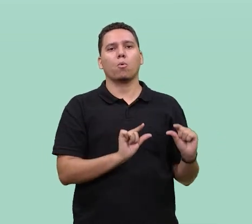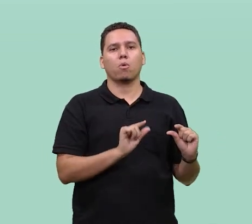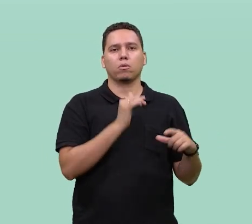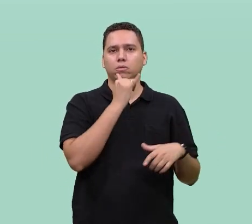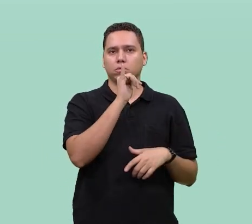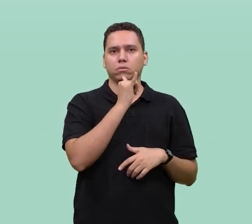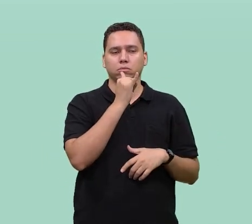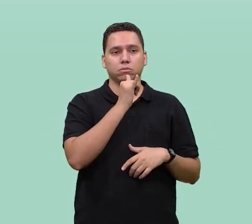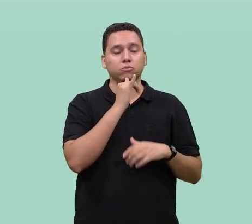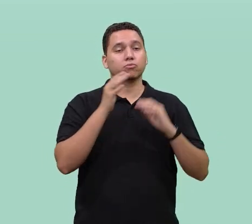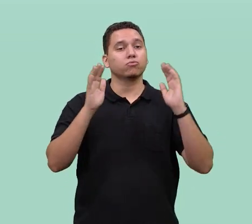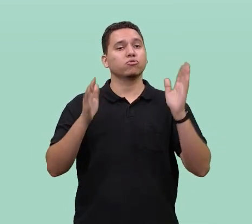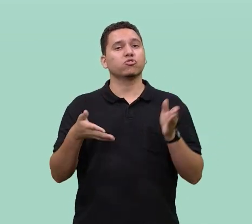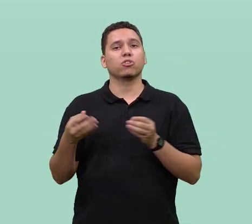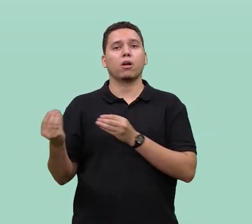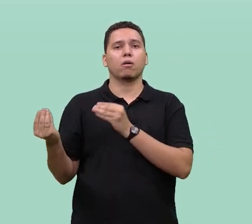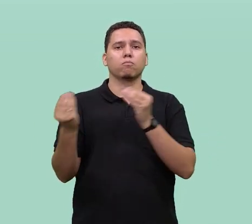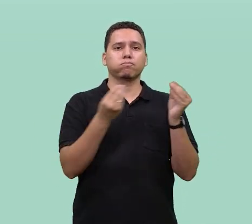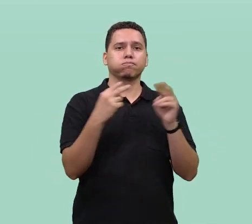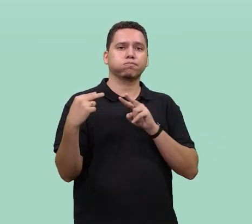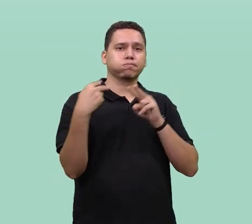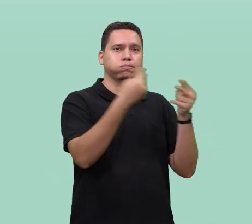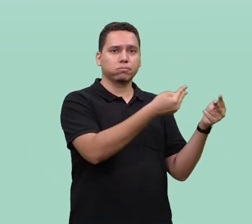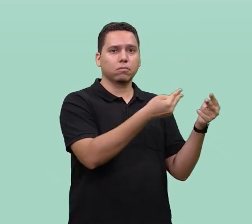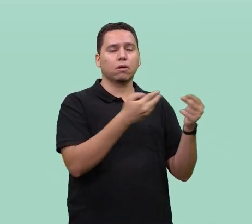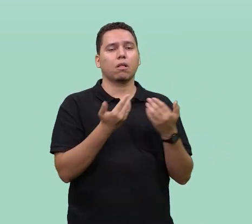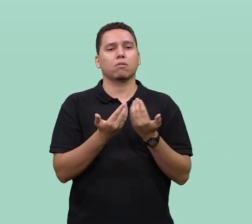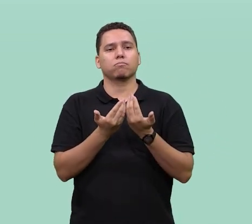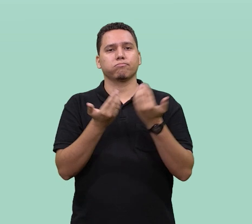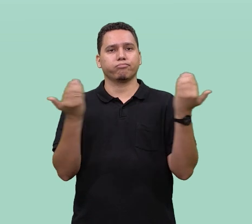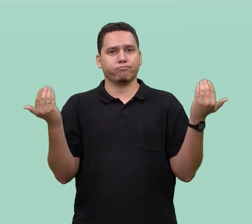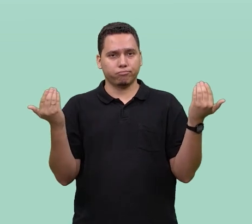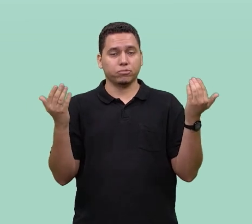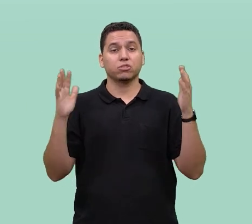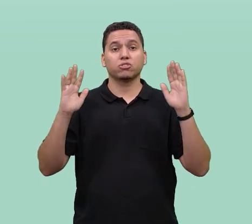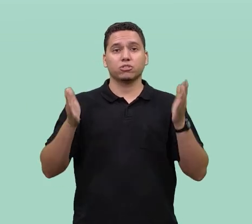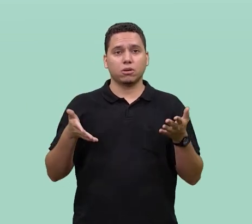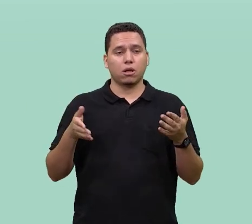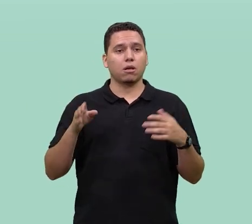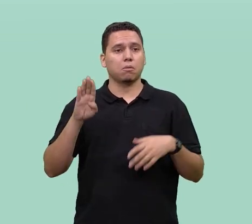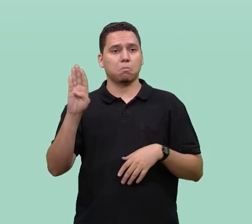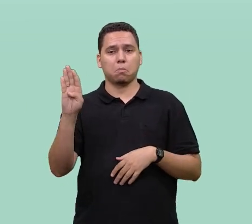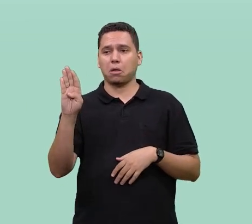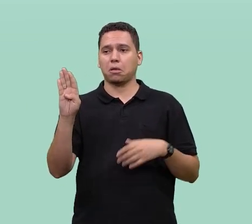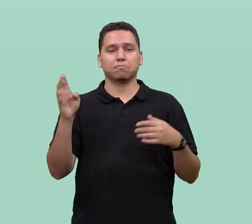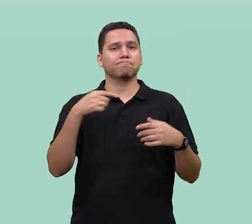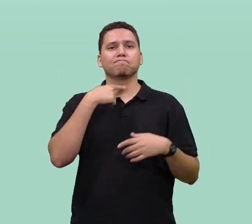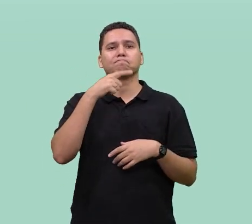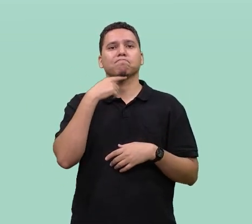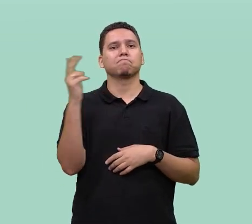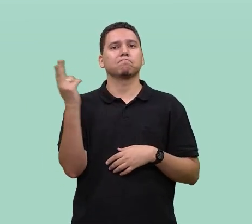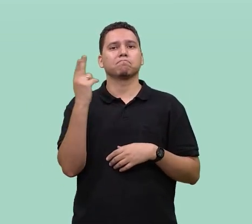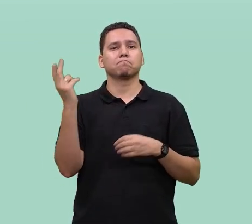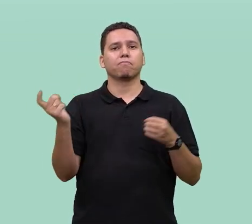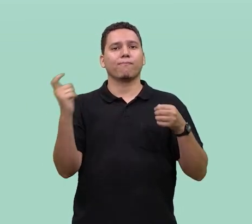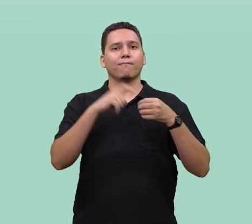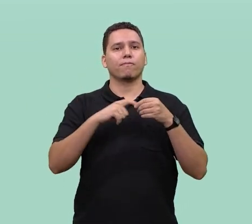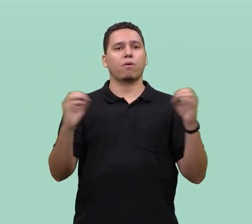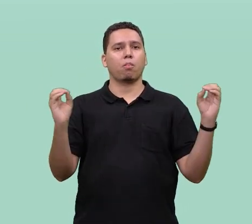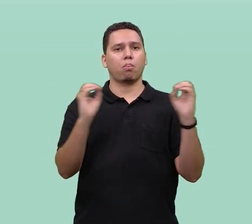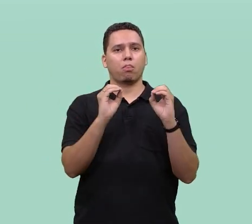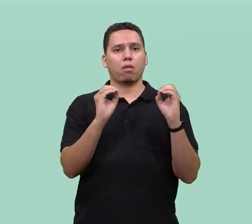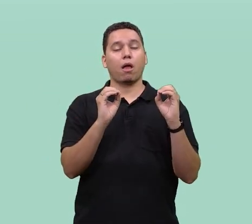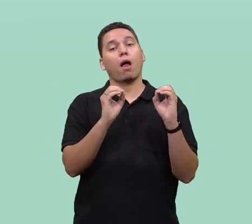essa transferência de elétrons, eles se separam. E ao separar, o elétron de B que foi para A não tem como voltar, os dois acabam ficando, nesse caso, com